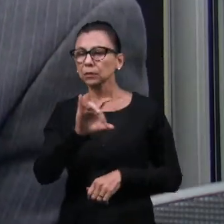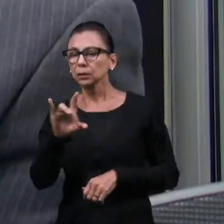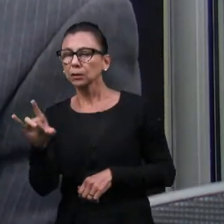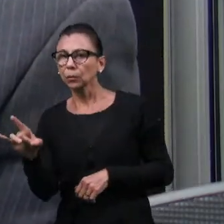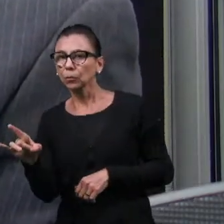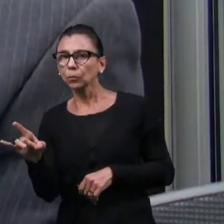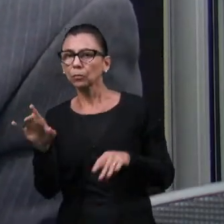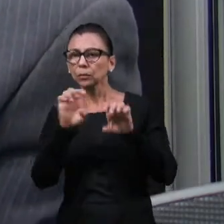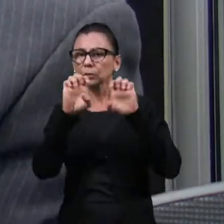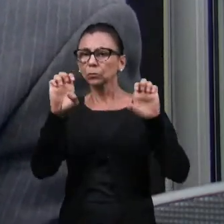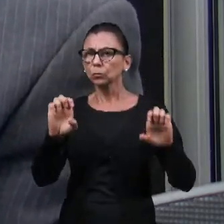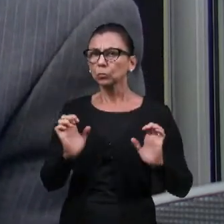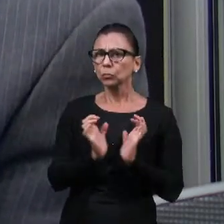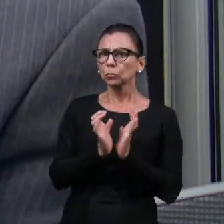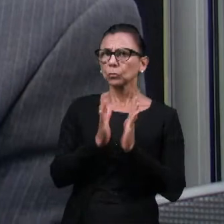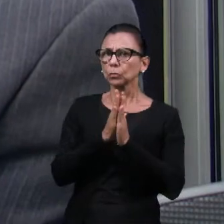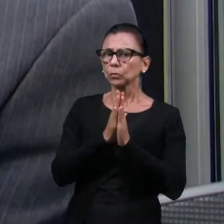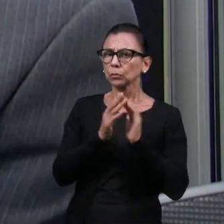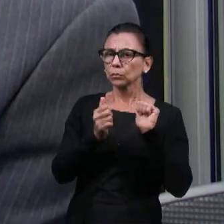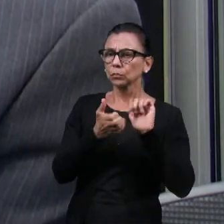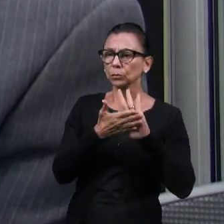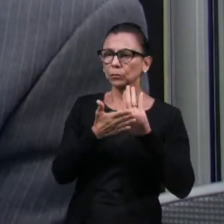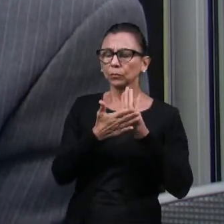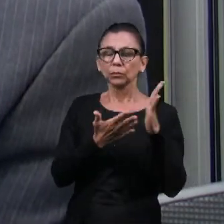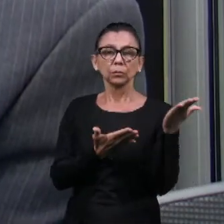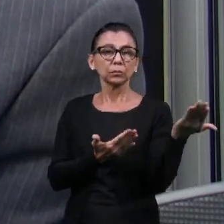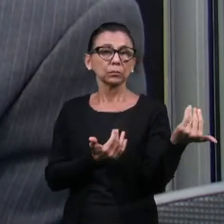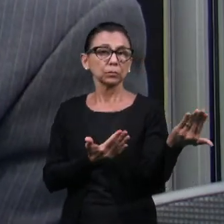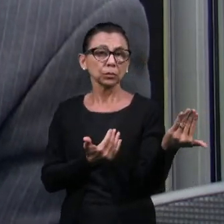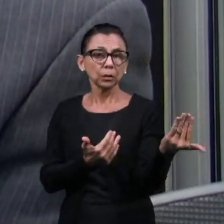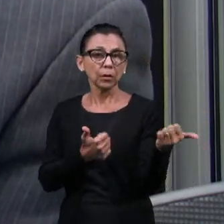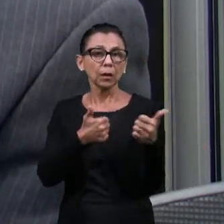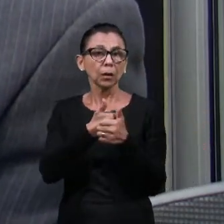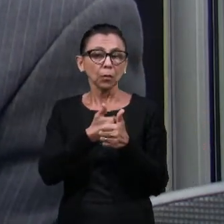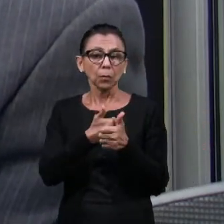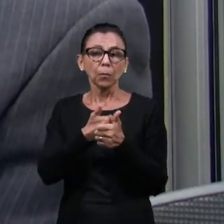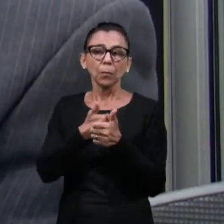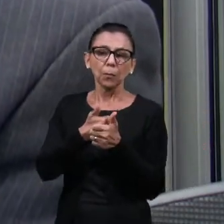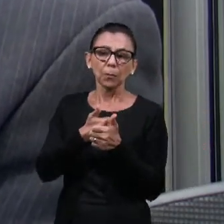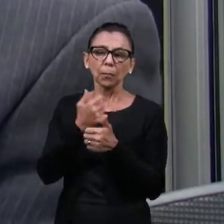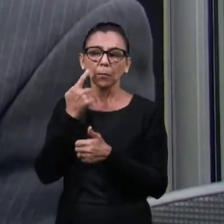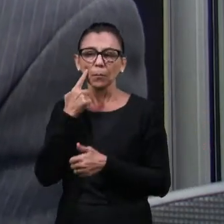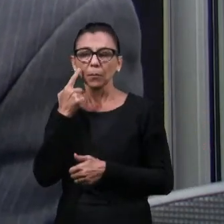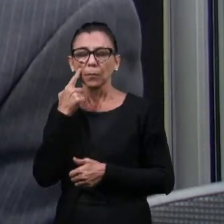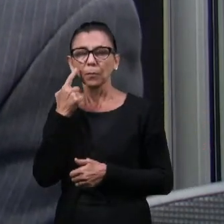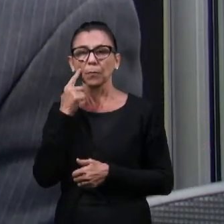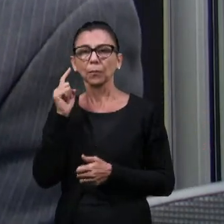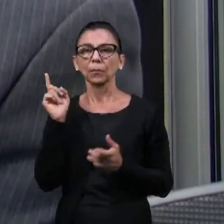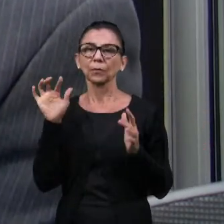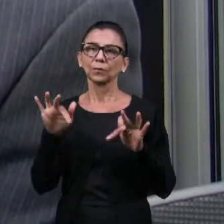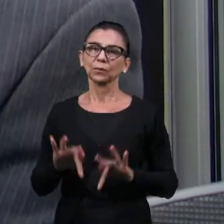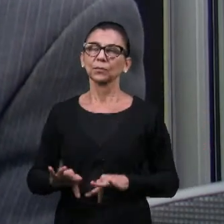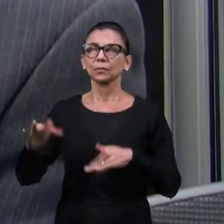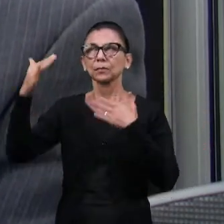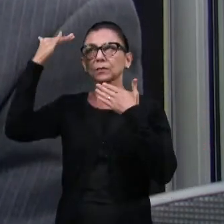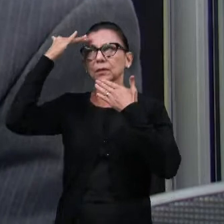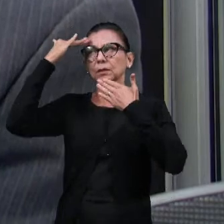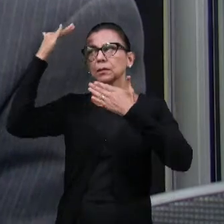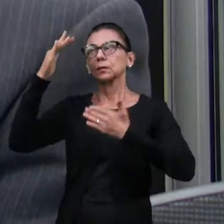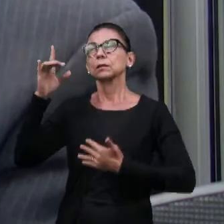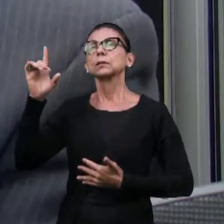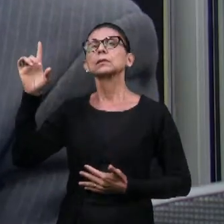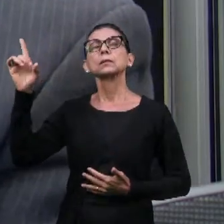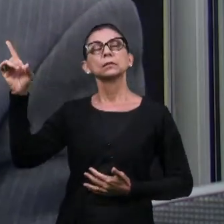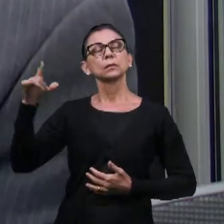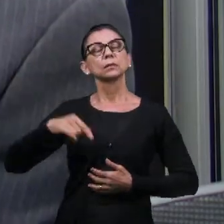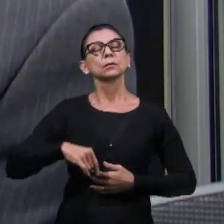de intercessão, louvor, jovens, acompanhar e ao final fazermos uma glorificação a Deus, porque realmente o